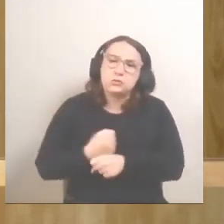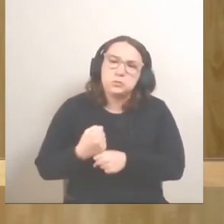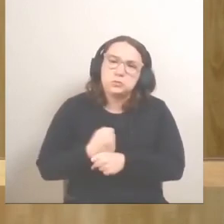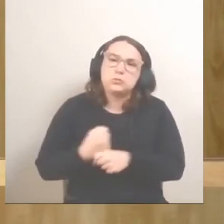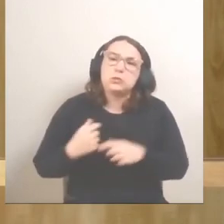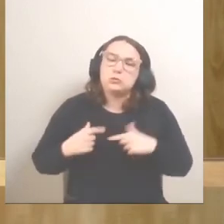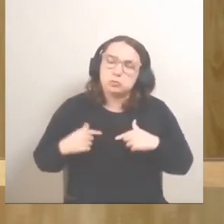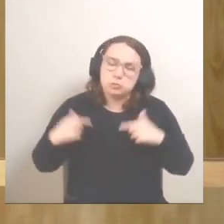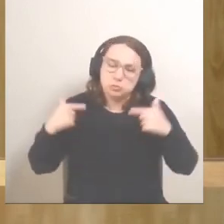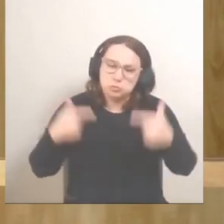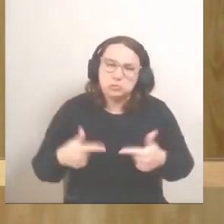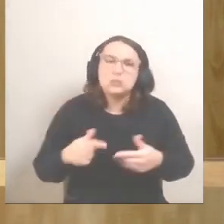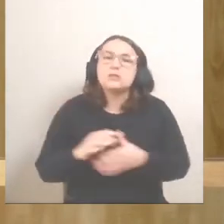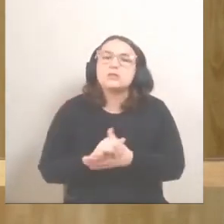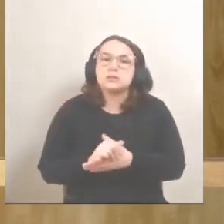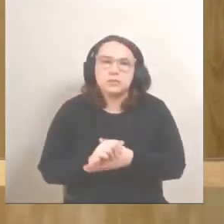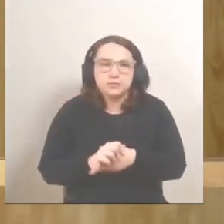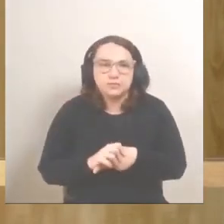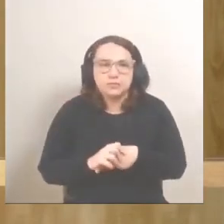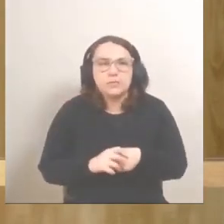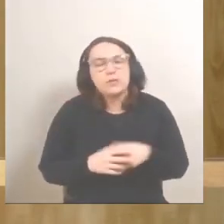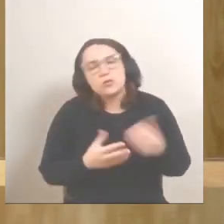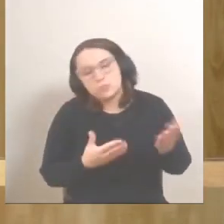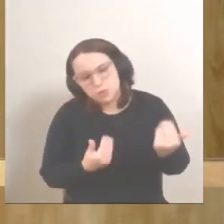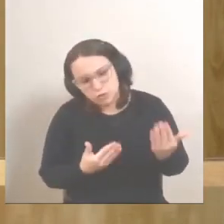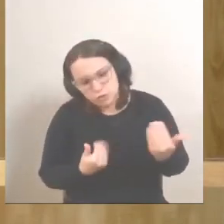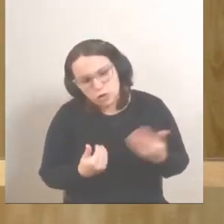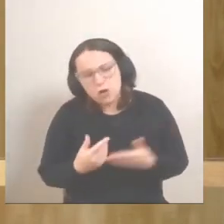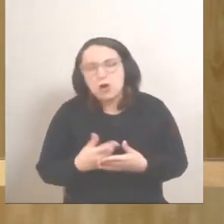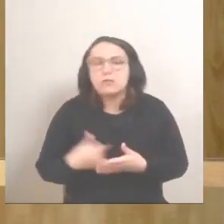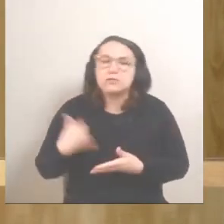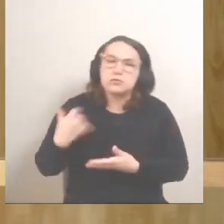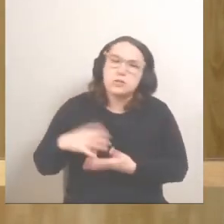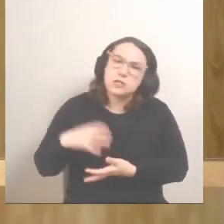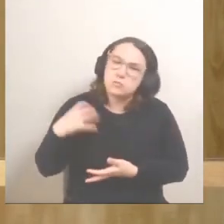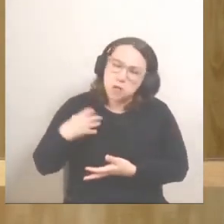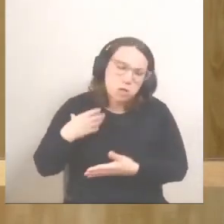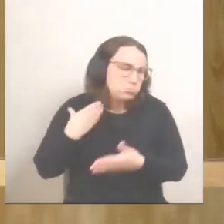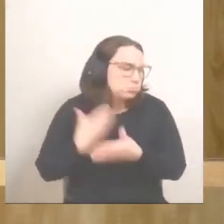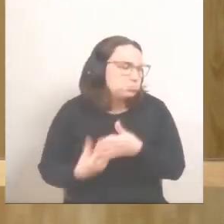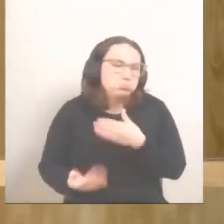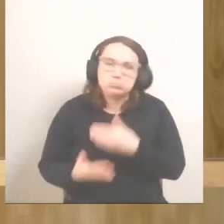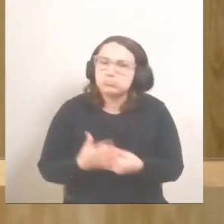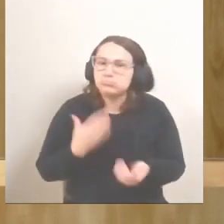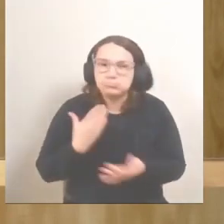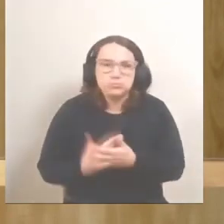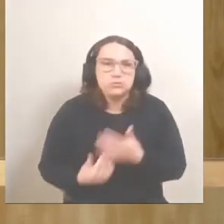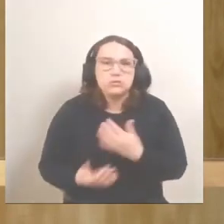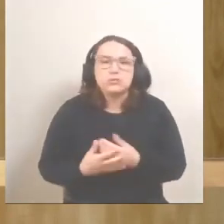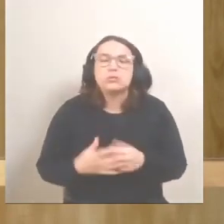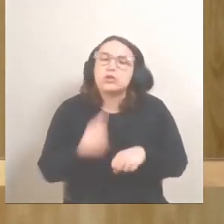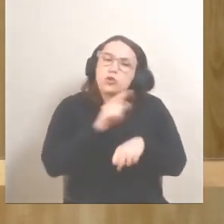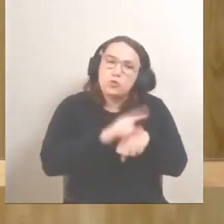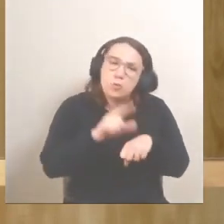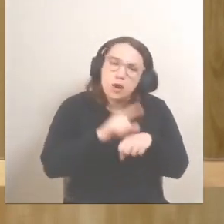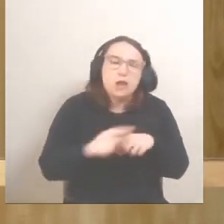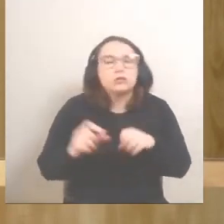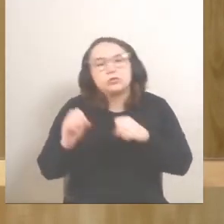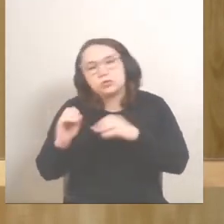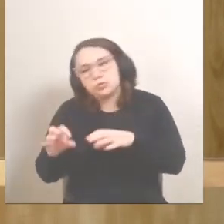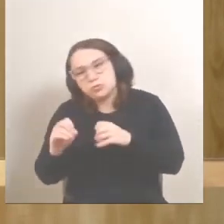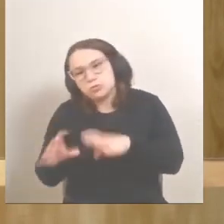dedicação, sejam os mais novos, os mais velhos, seja na parte do comércio, da educação,